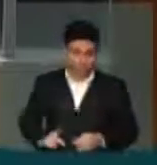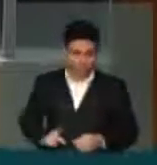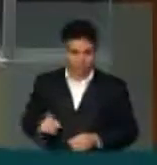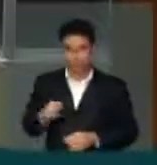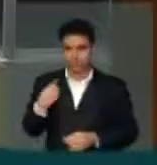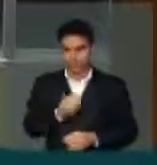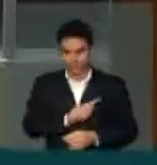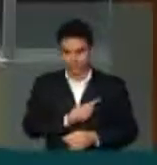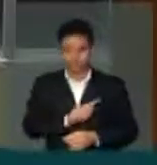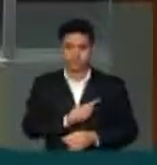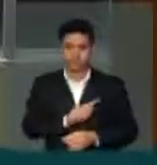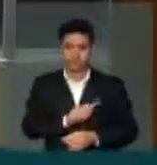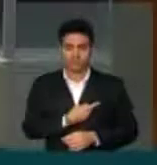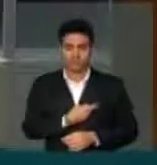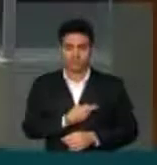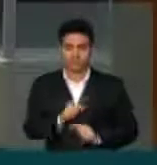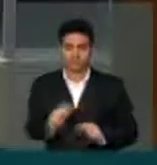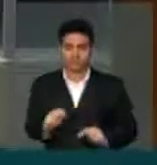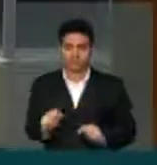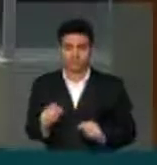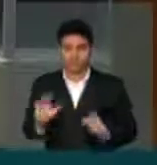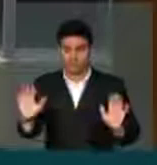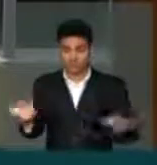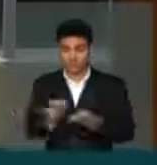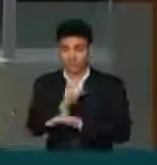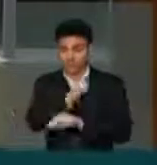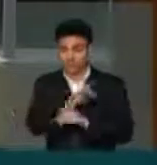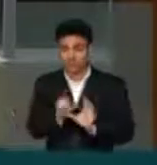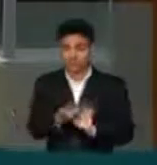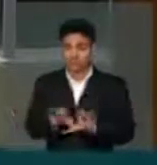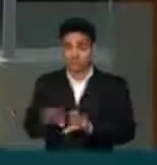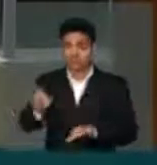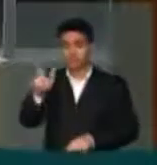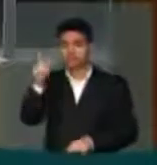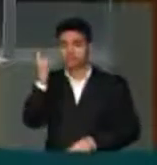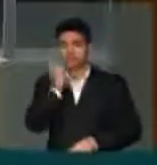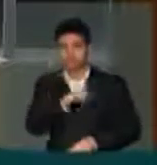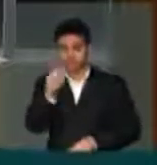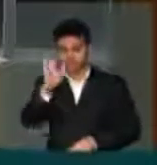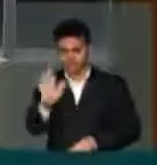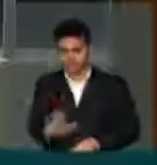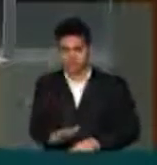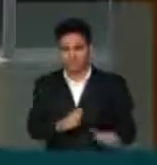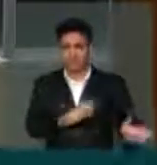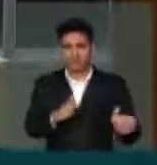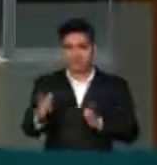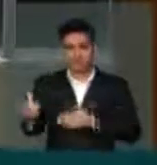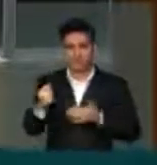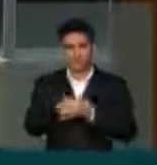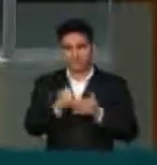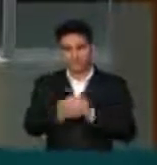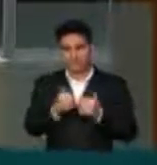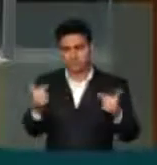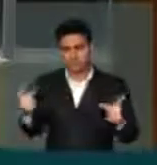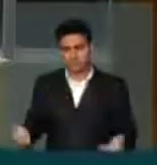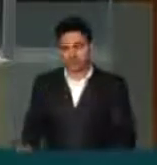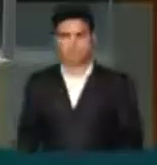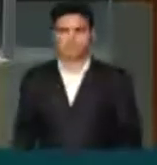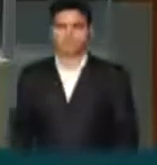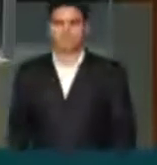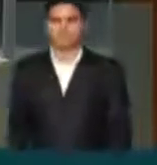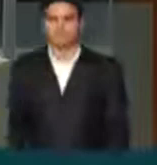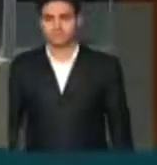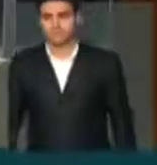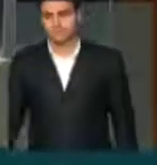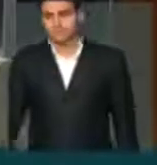nós entendemos que a conquista da democracia brasileira foi um longo processo de luta, de resistência, em